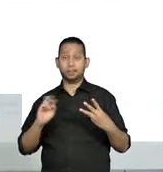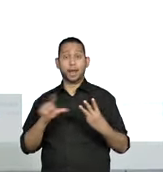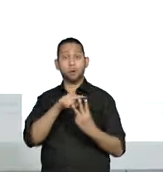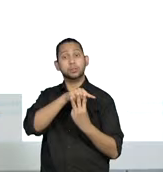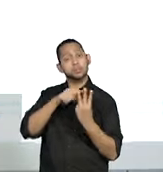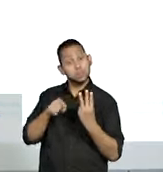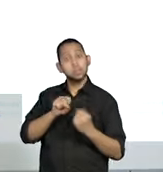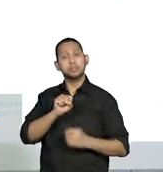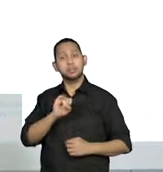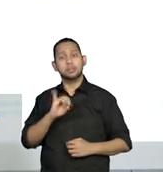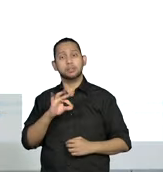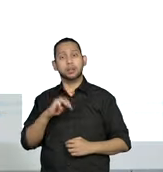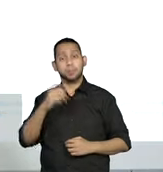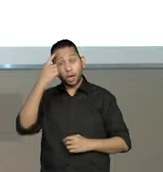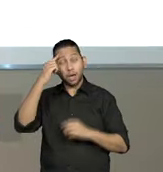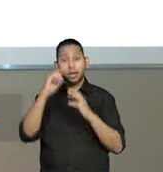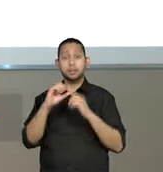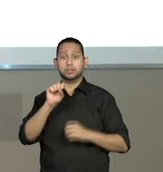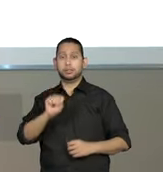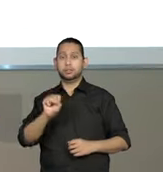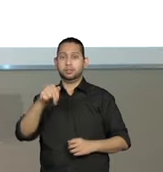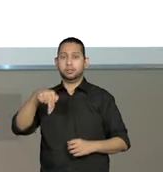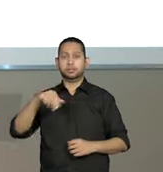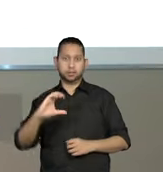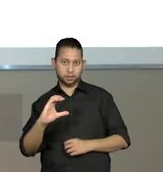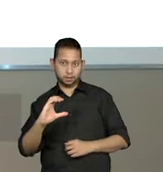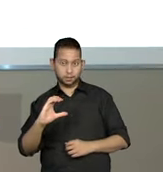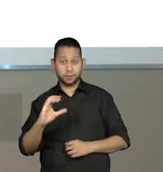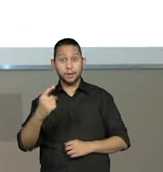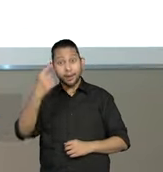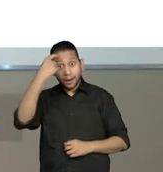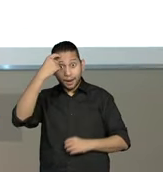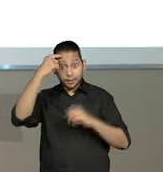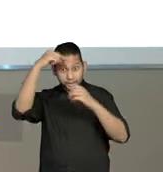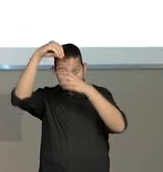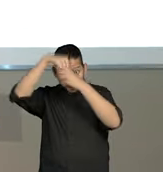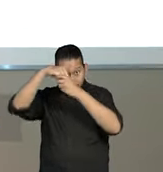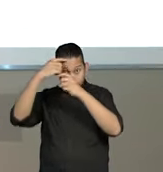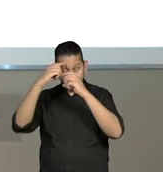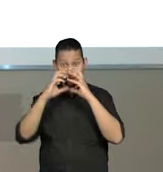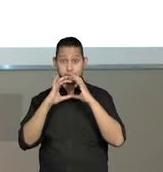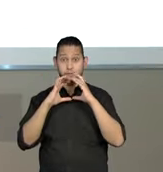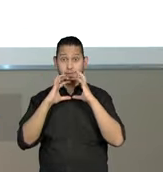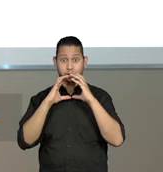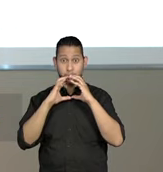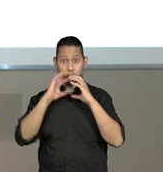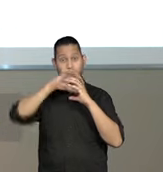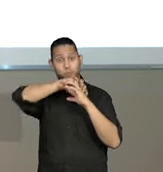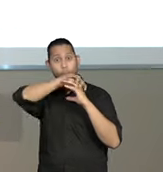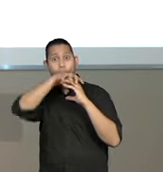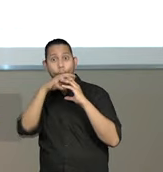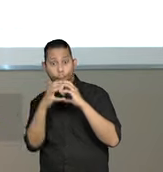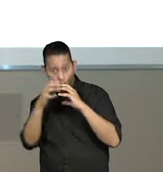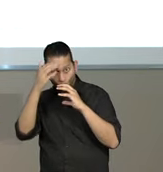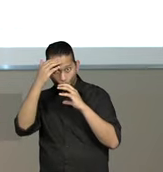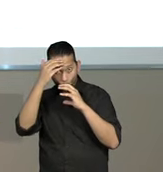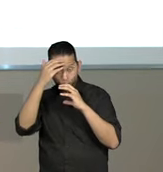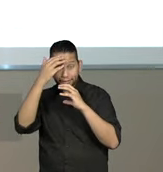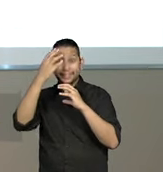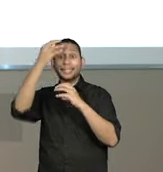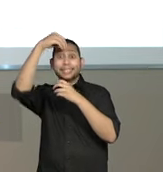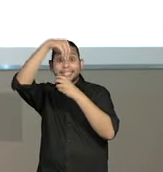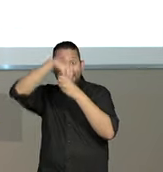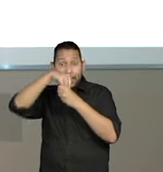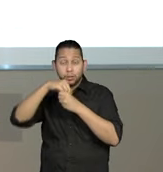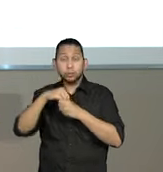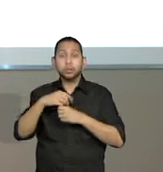E também vai percorrer a coluna vertebral, tá? Dentro da coluna